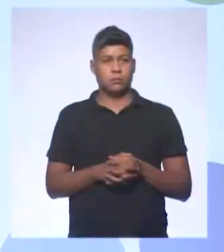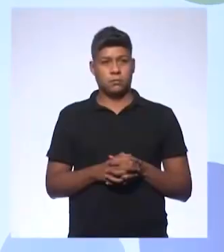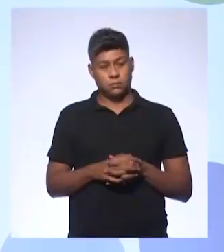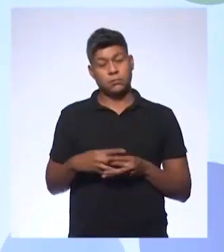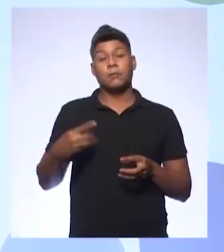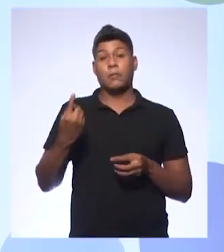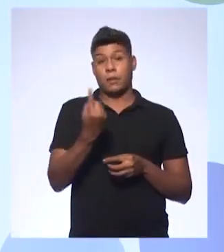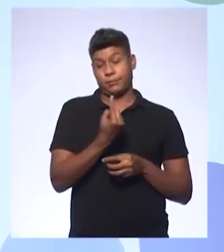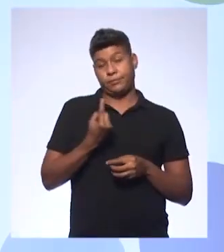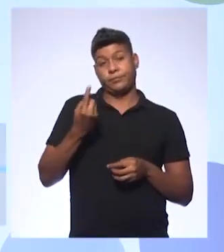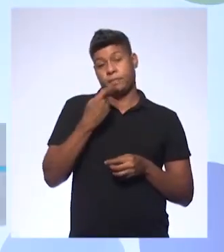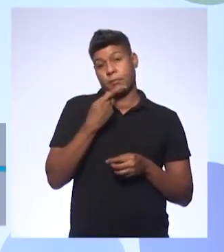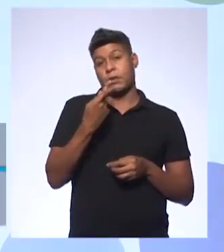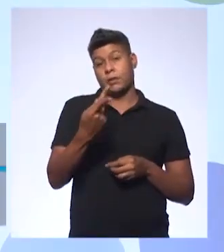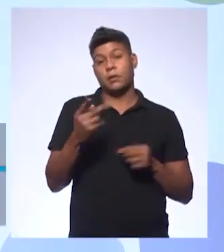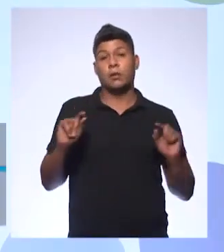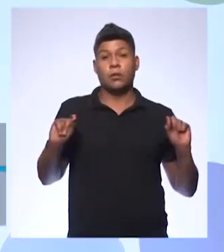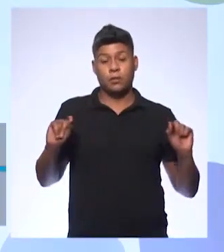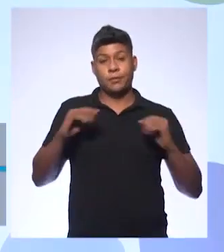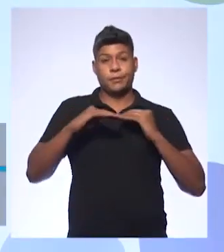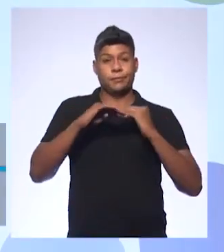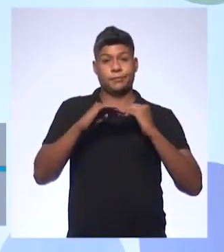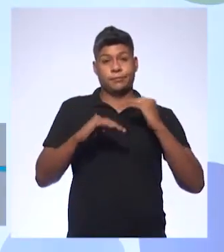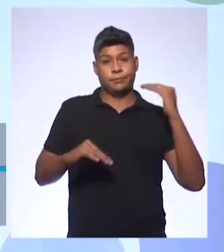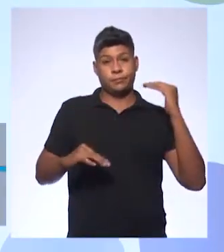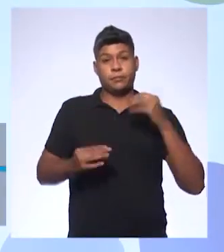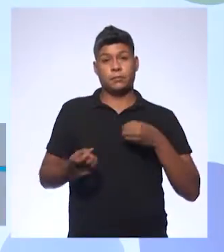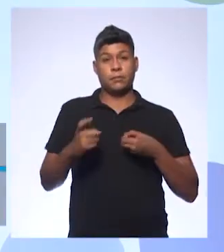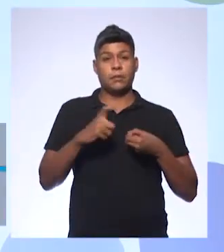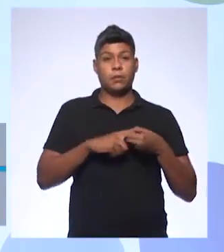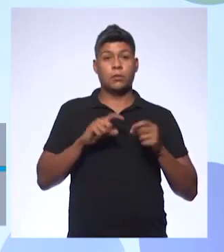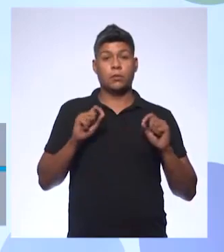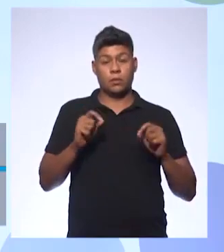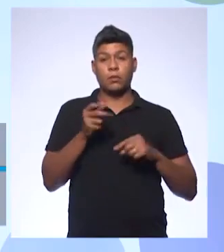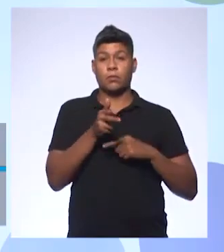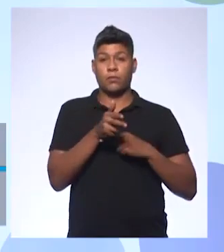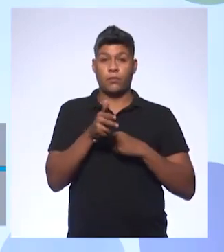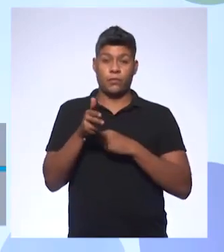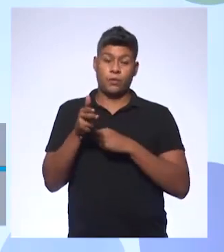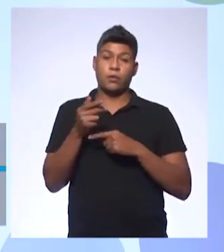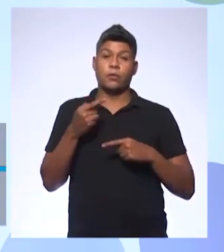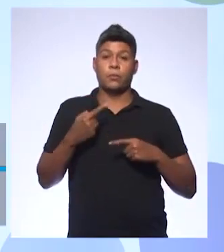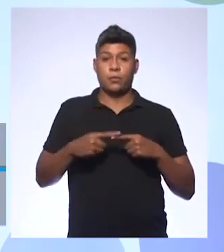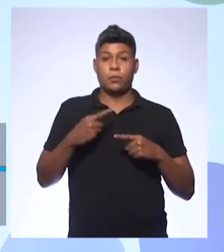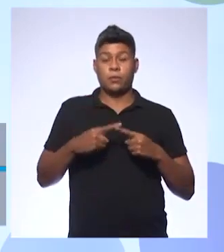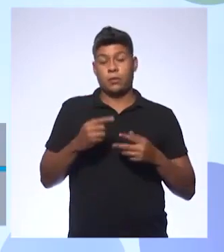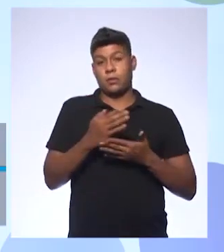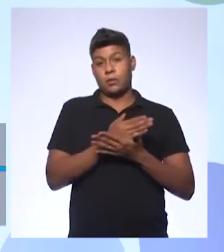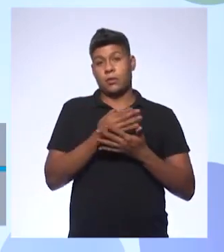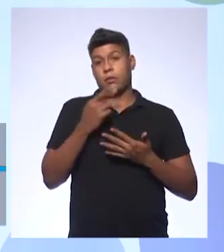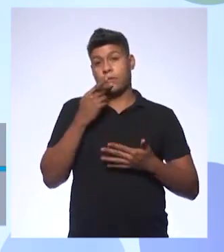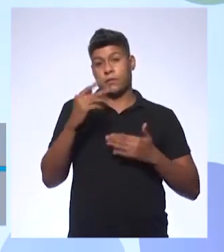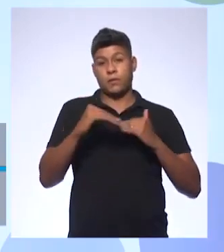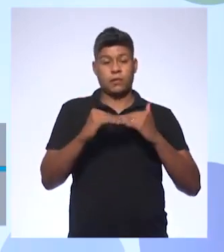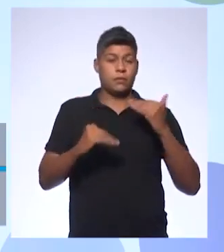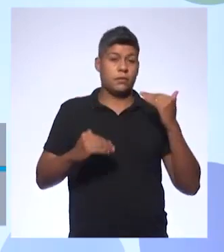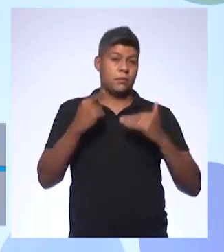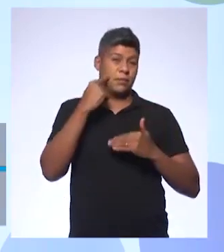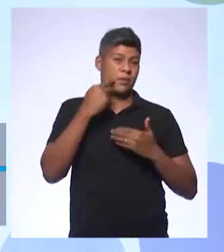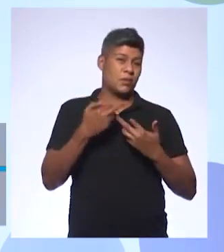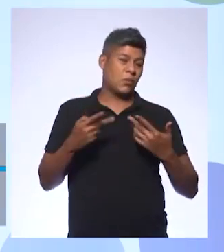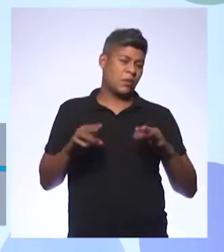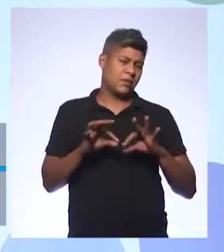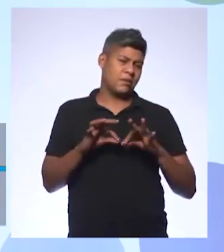Quando a gente fala, né, de desigualdade, eu vou até voltar um pouco no outro vídeo, porque muitas vezes quando a gente fala de desigualdade, a gente pensa em coisas muito